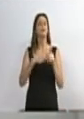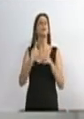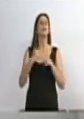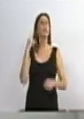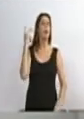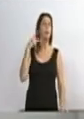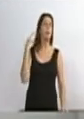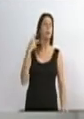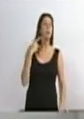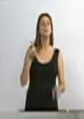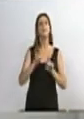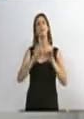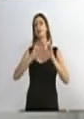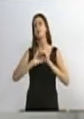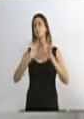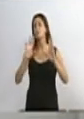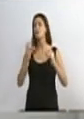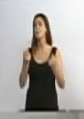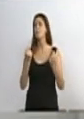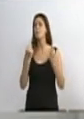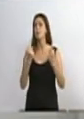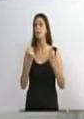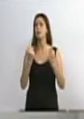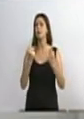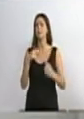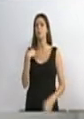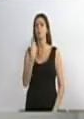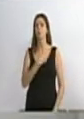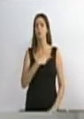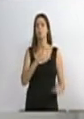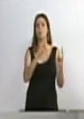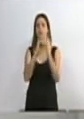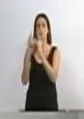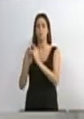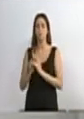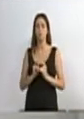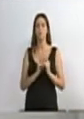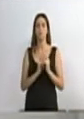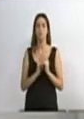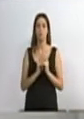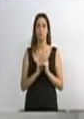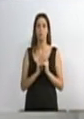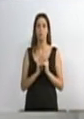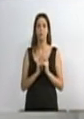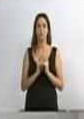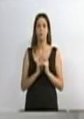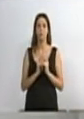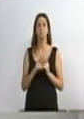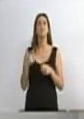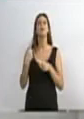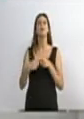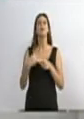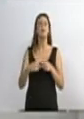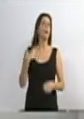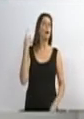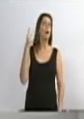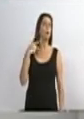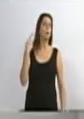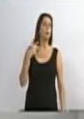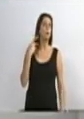a democracia fortaleceu as nossas instituições. Foi porque a